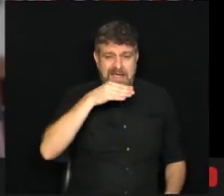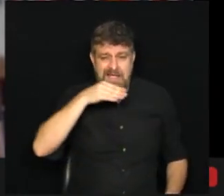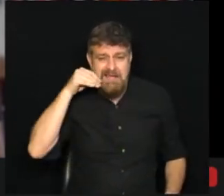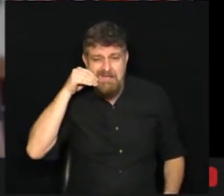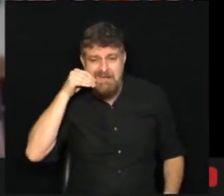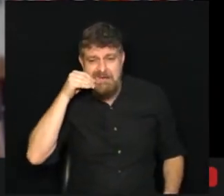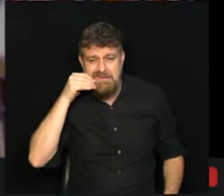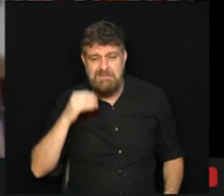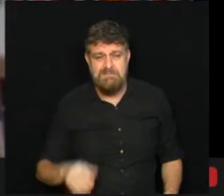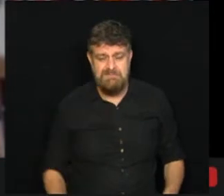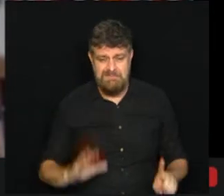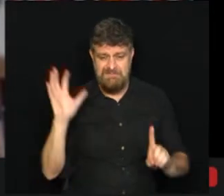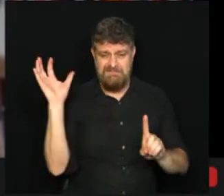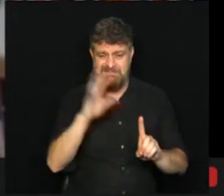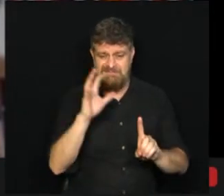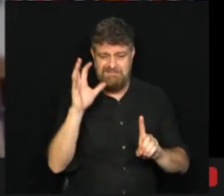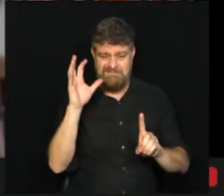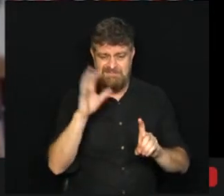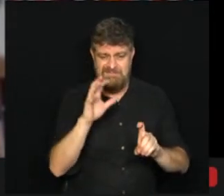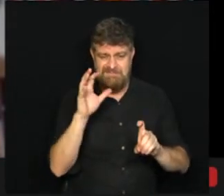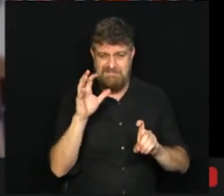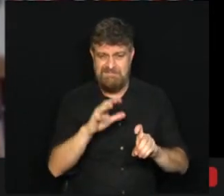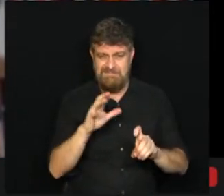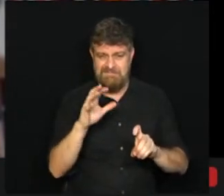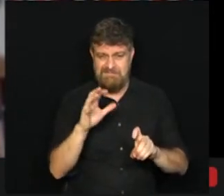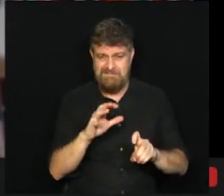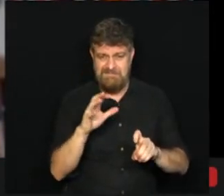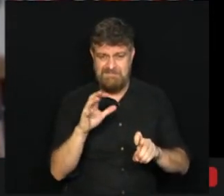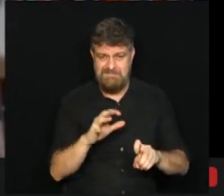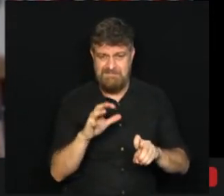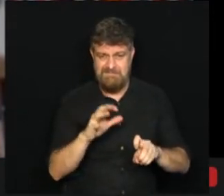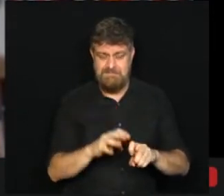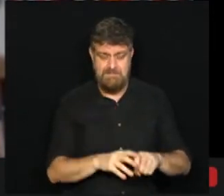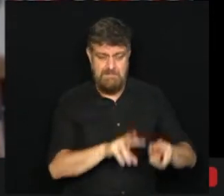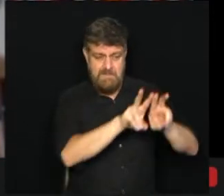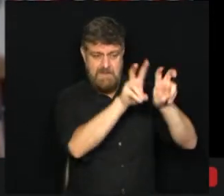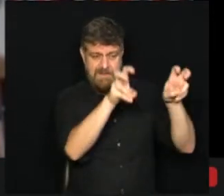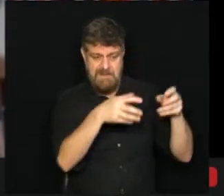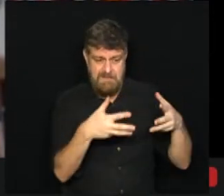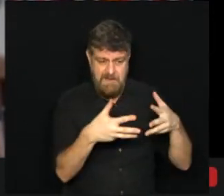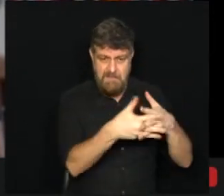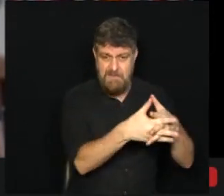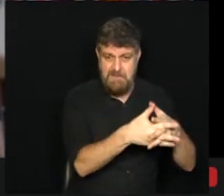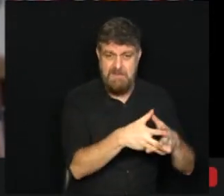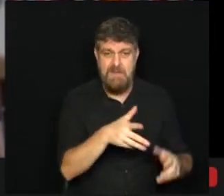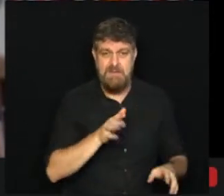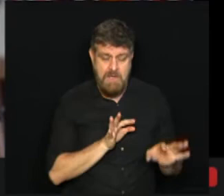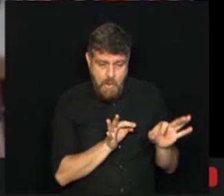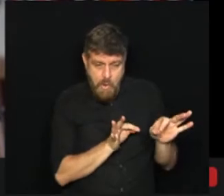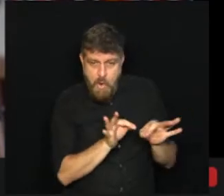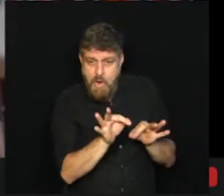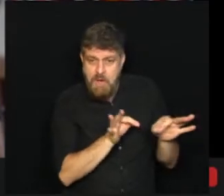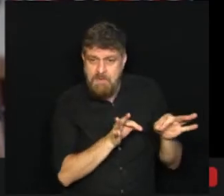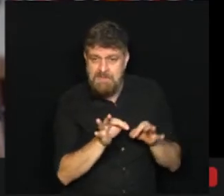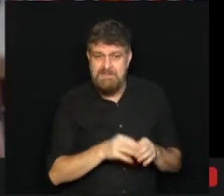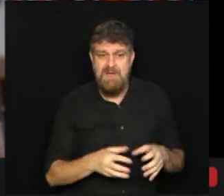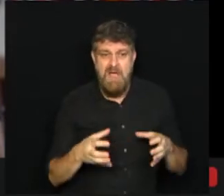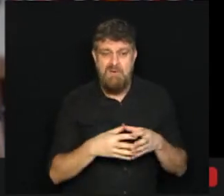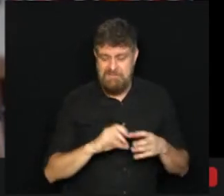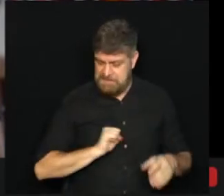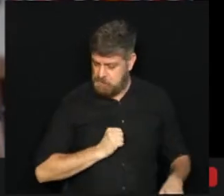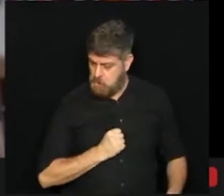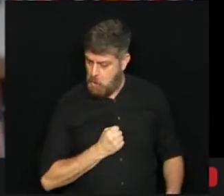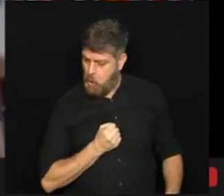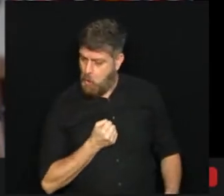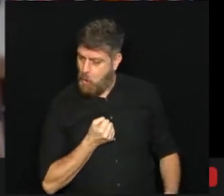né? E essas temáticas consideradas polêmicas, elas têm sido organizadas por grupos de ódio que têm